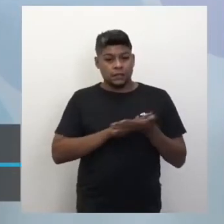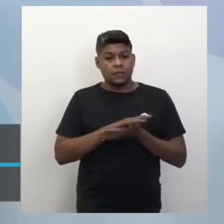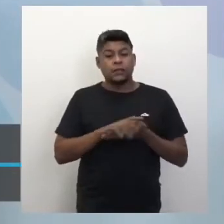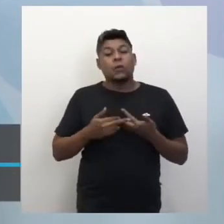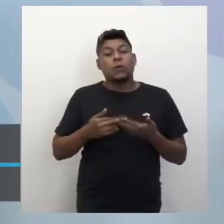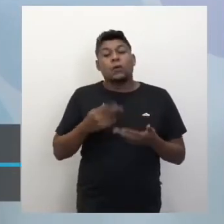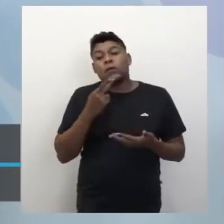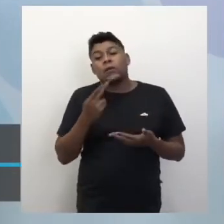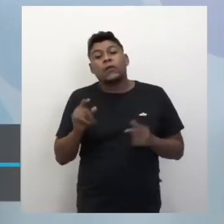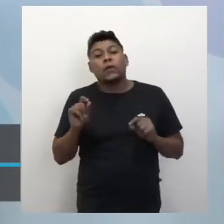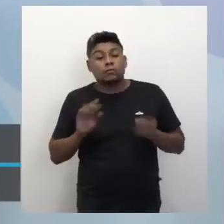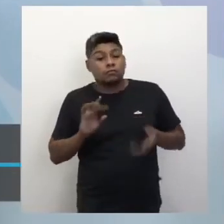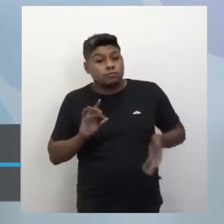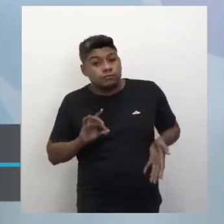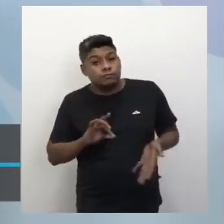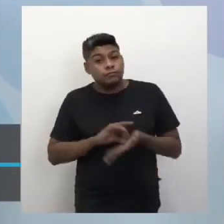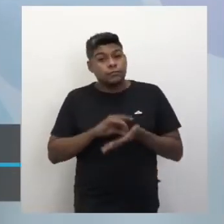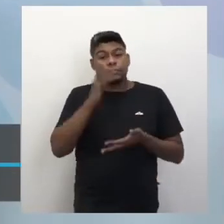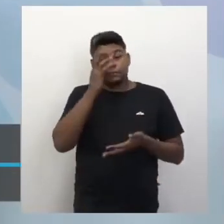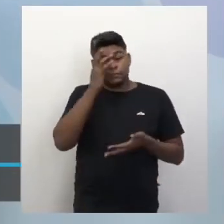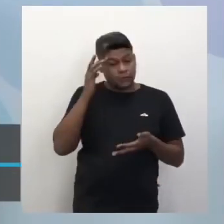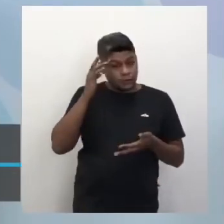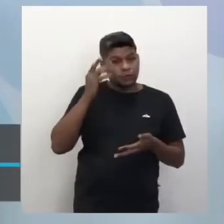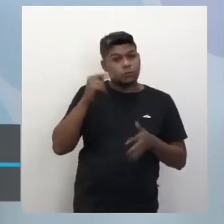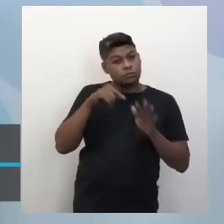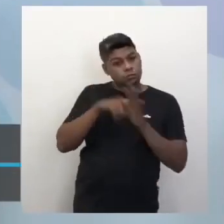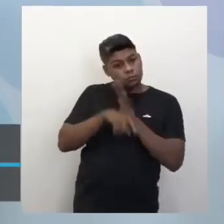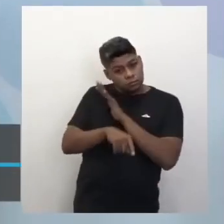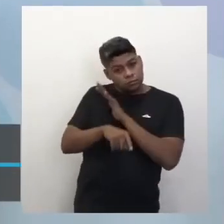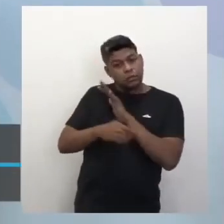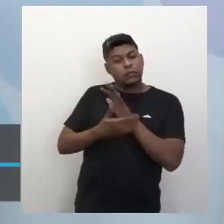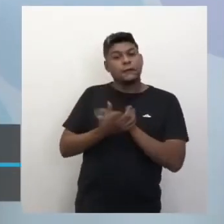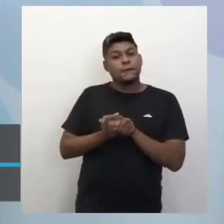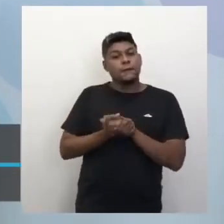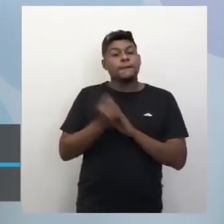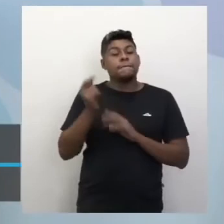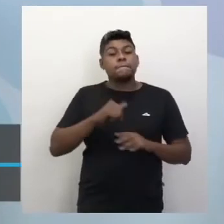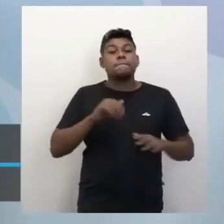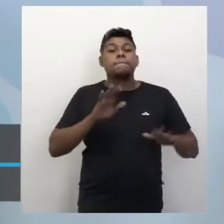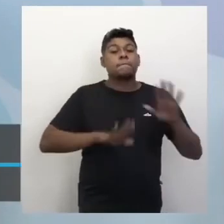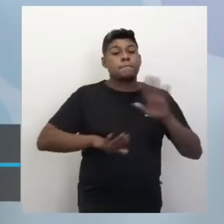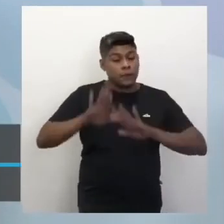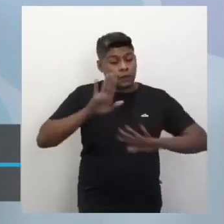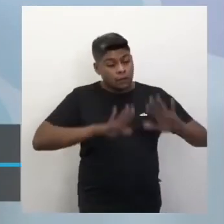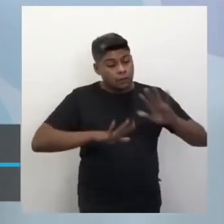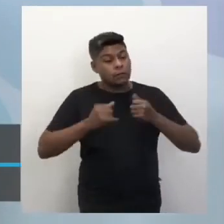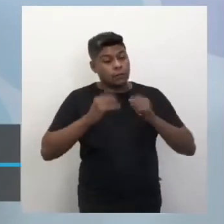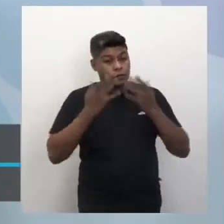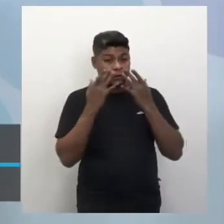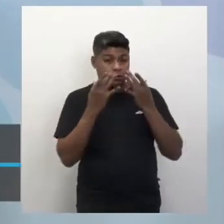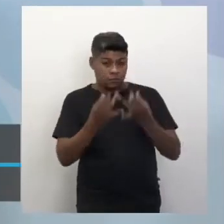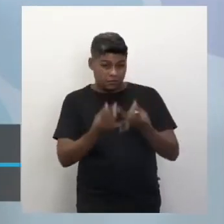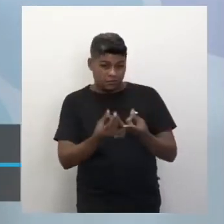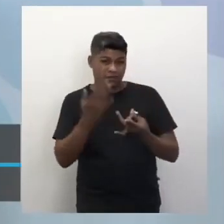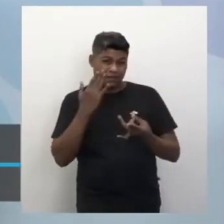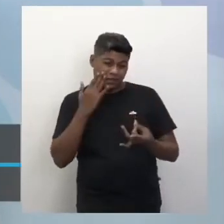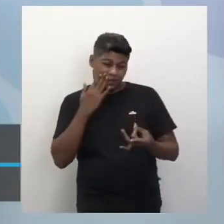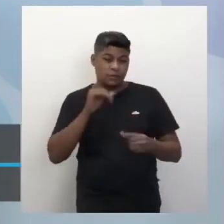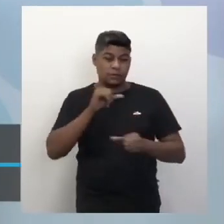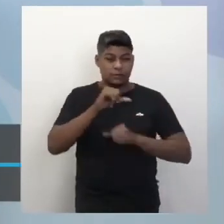fala, mas isso aqui é fato, e as pessoas questionam, né? Querem questionar. Então, tomar cuidado para tratar o fato como fato, não radicalizar nas